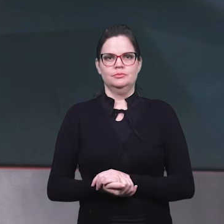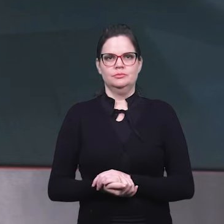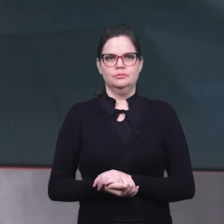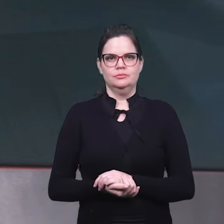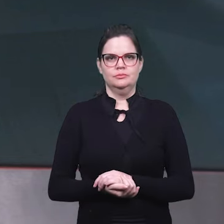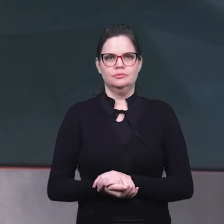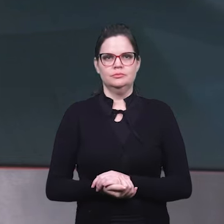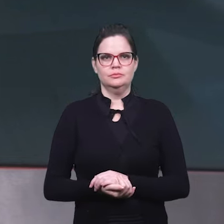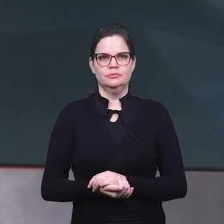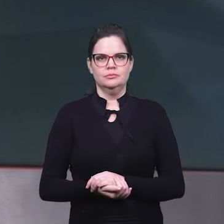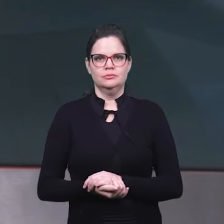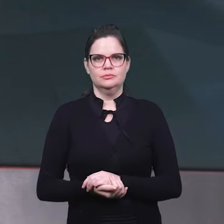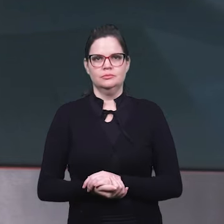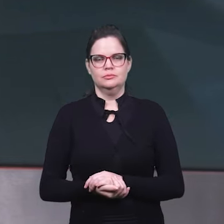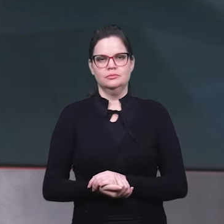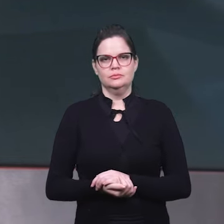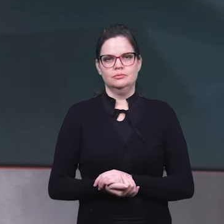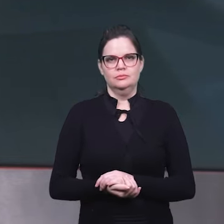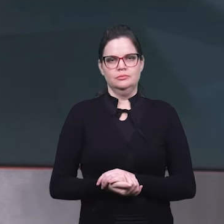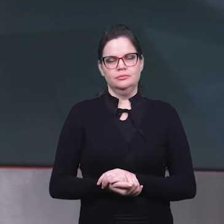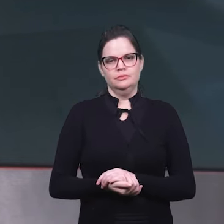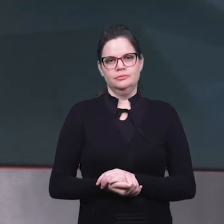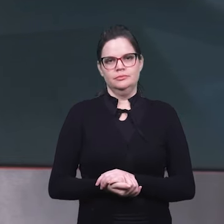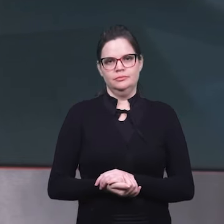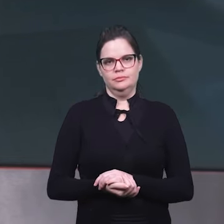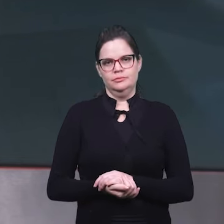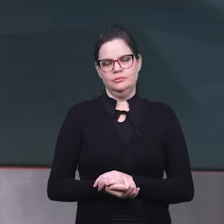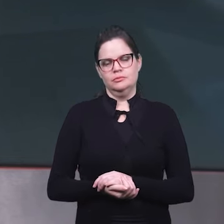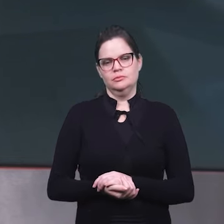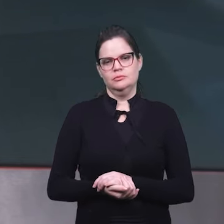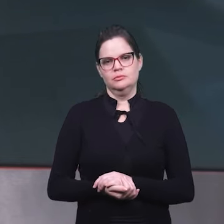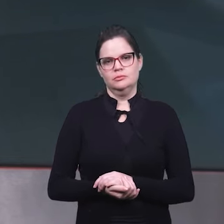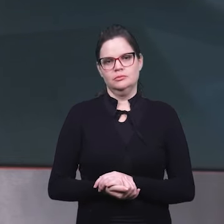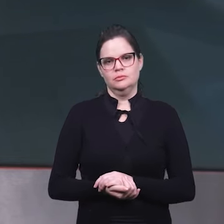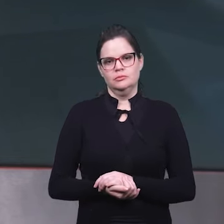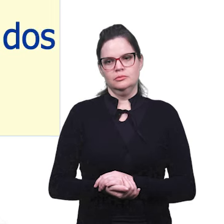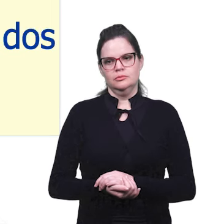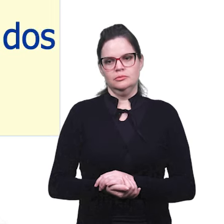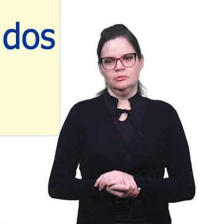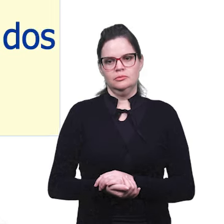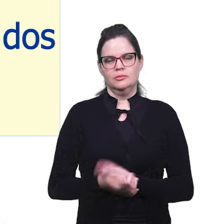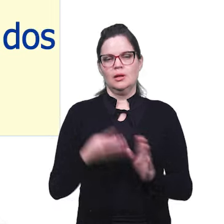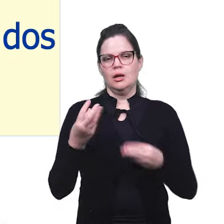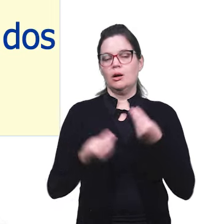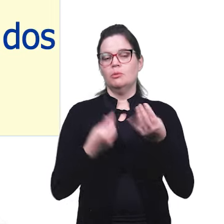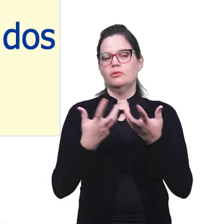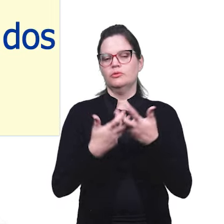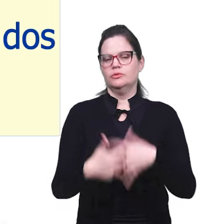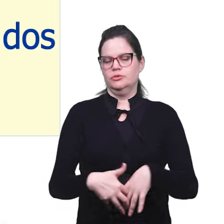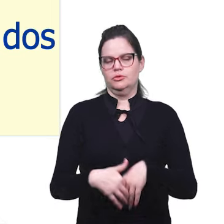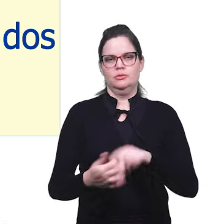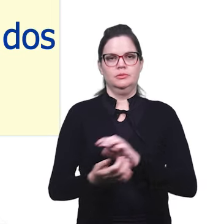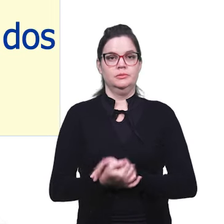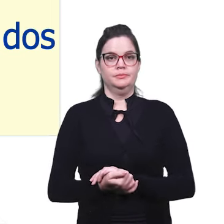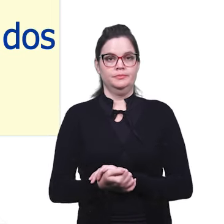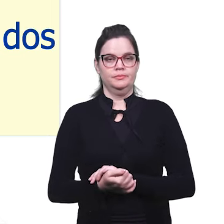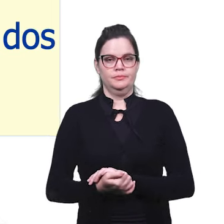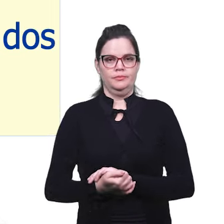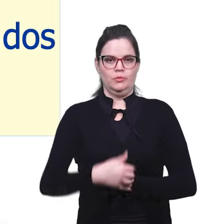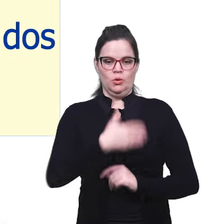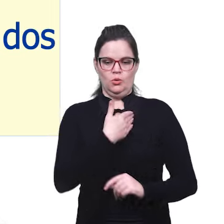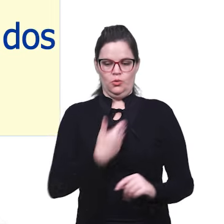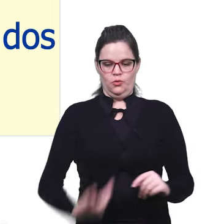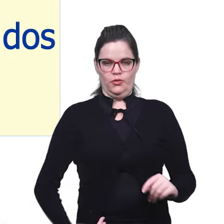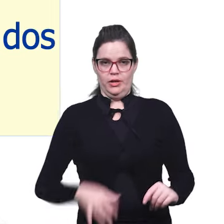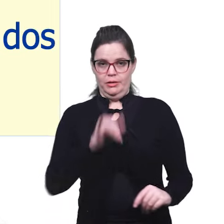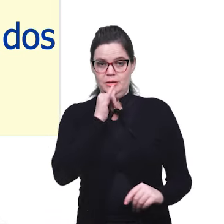e para remuneração dos títulos públicos. Então, a base é isso, né? Como